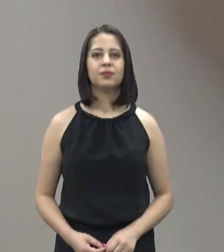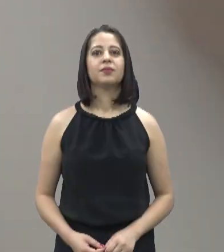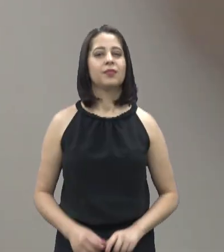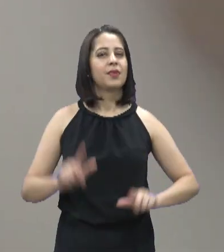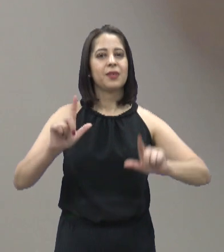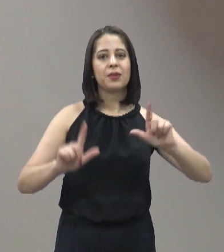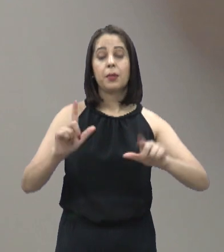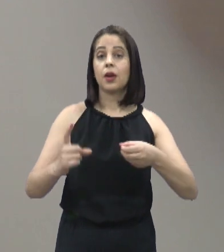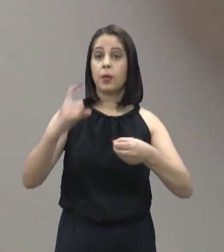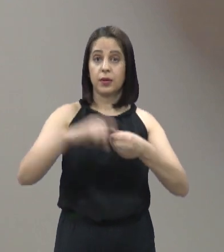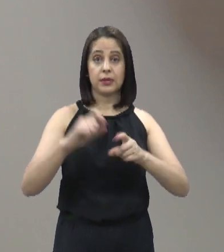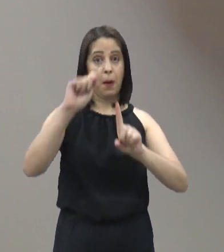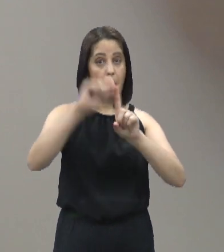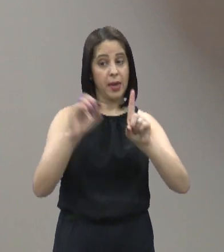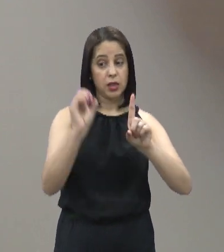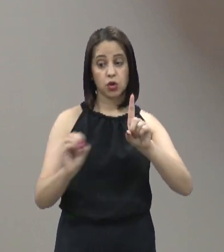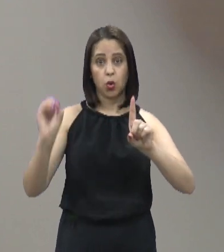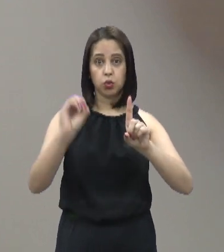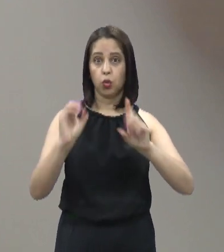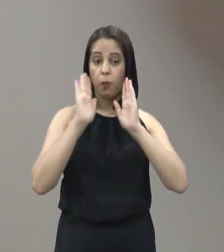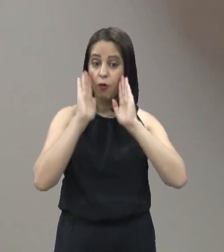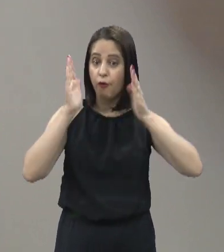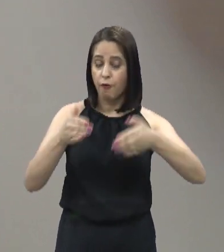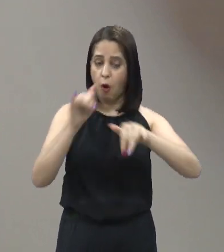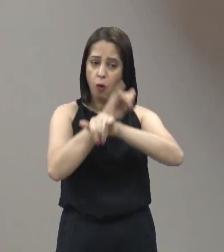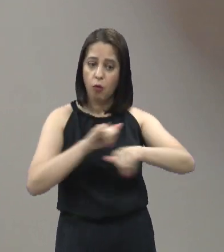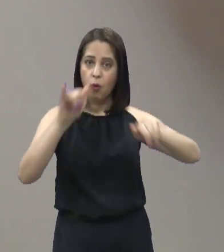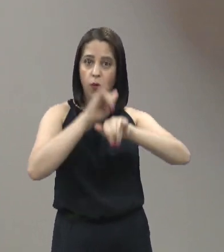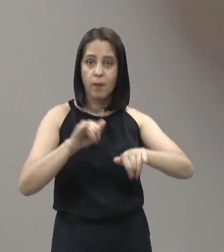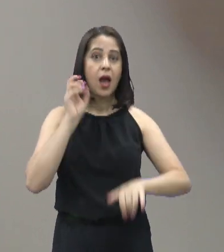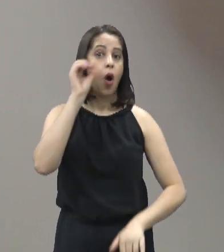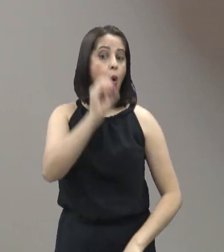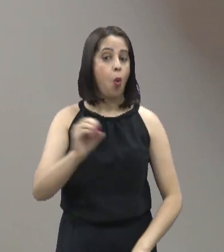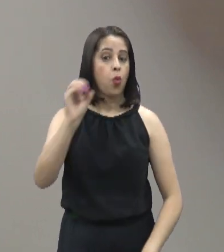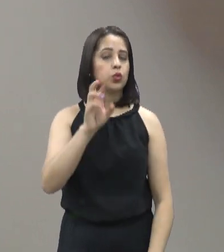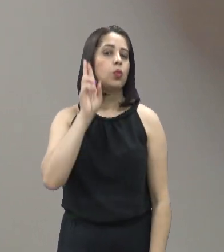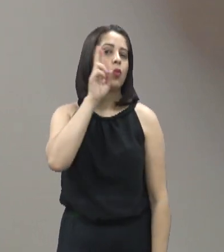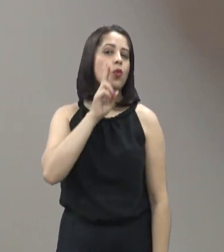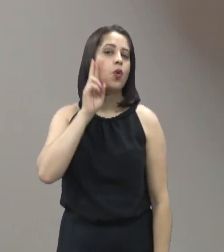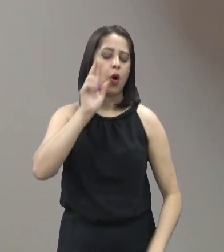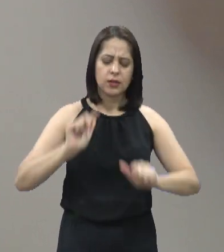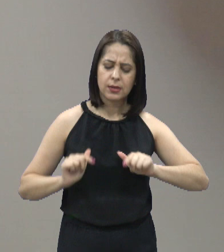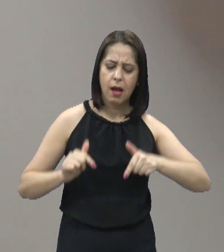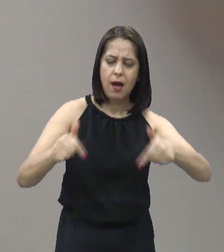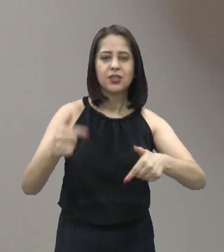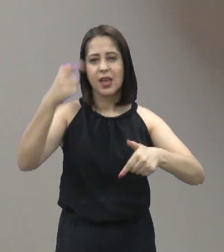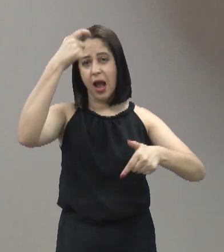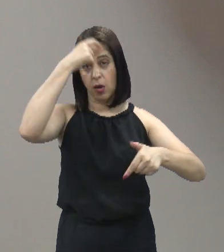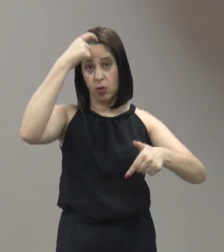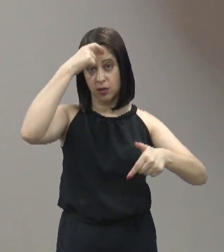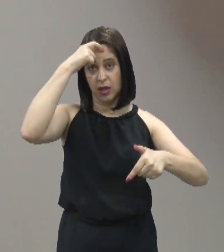Estamos de volta. O mês de outubro é todo dedicado à campanha Outubro Rosa, que conta com ações de conscientização